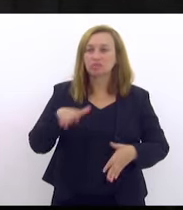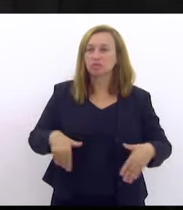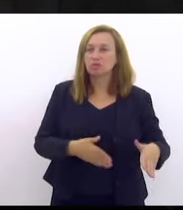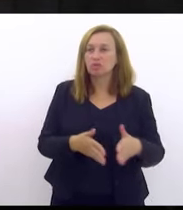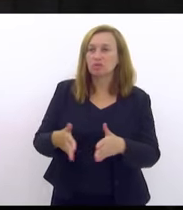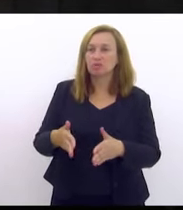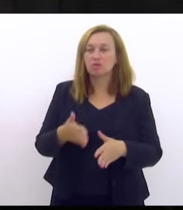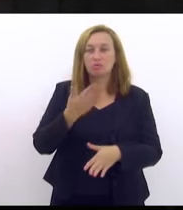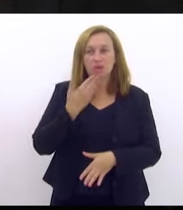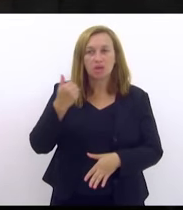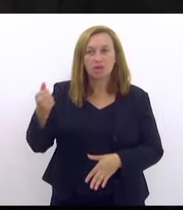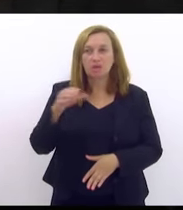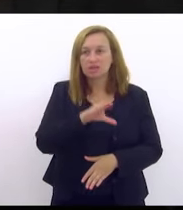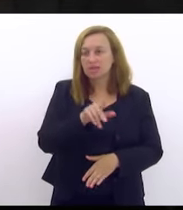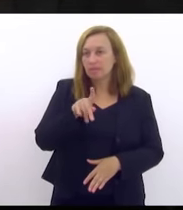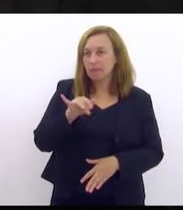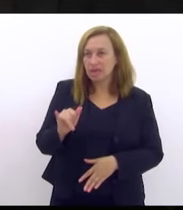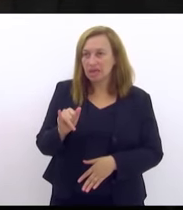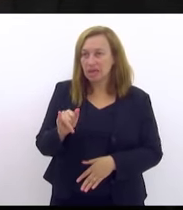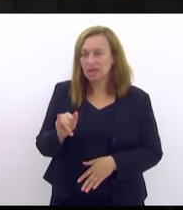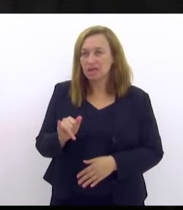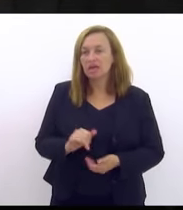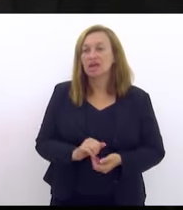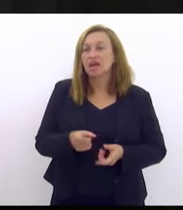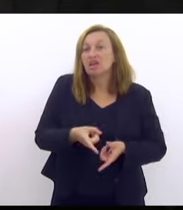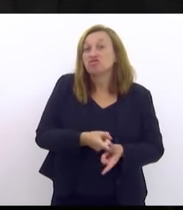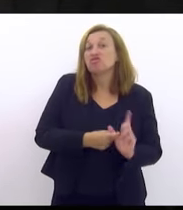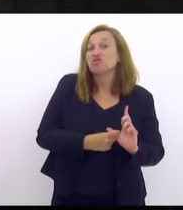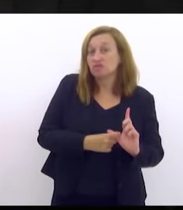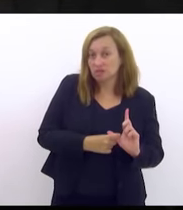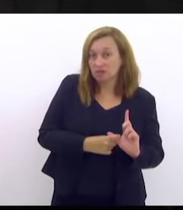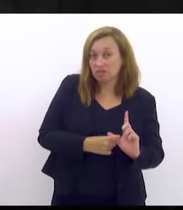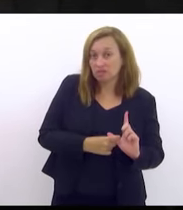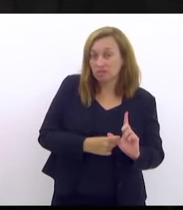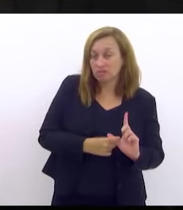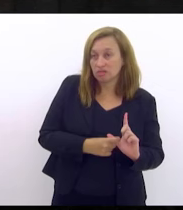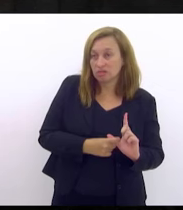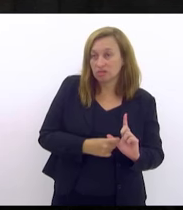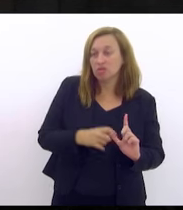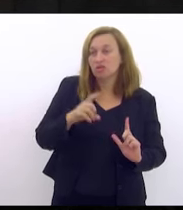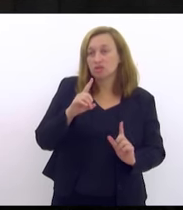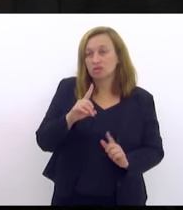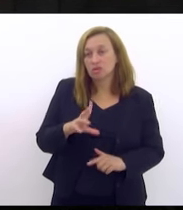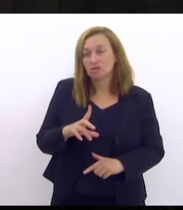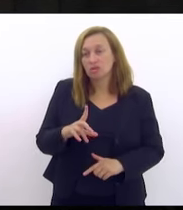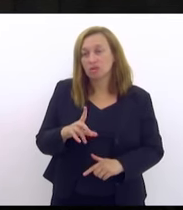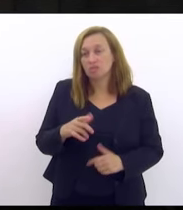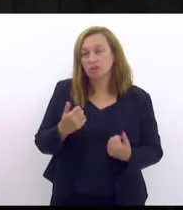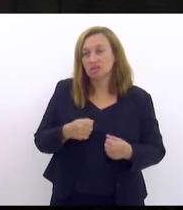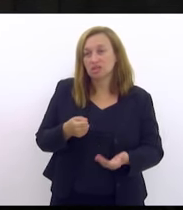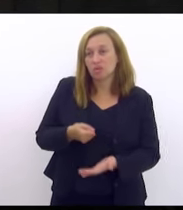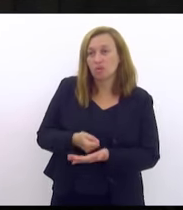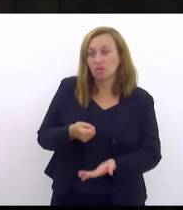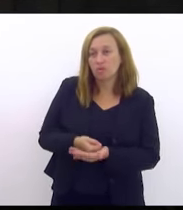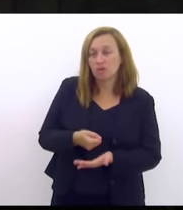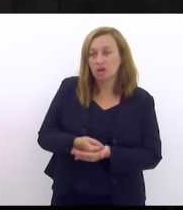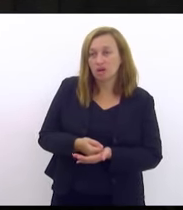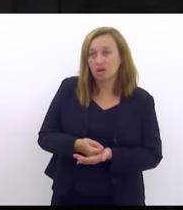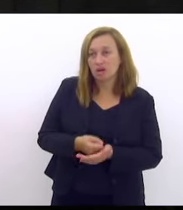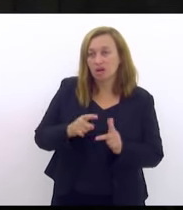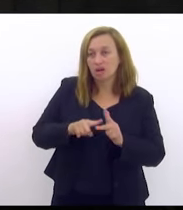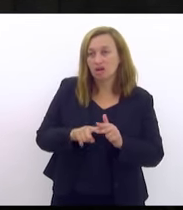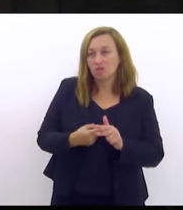nesta CPI indicava que da dívida eles só deveriam cobrar a correção